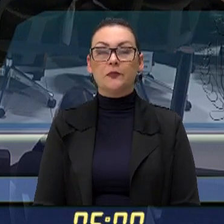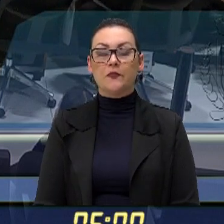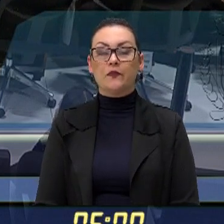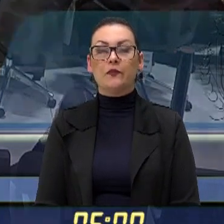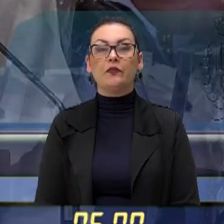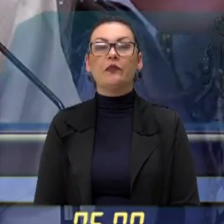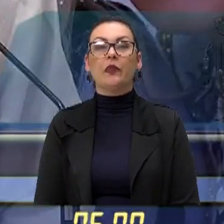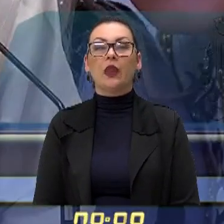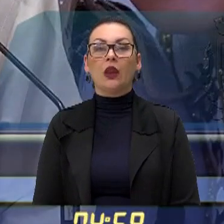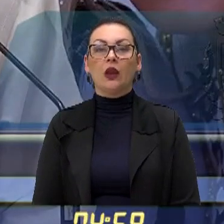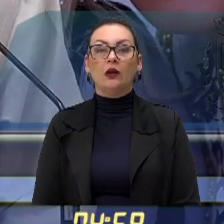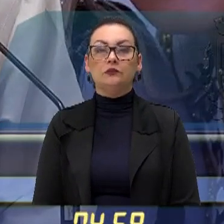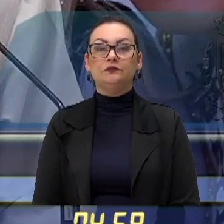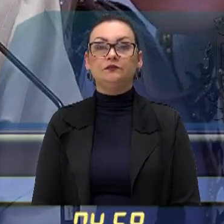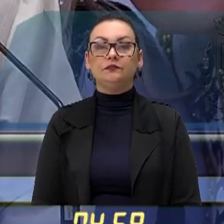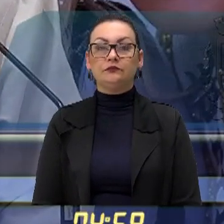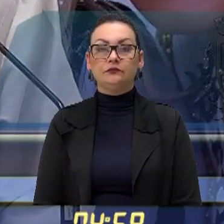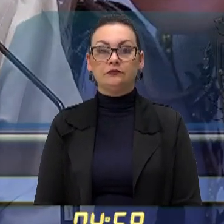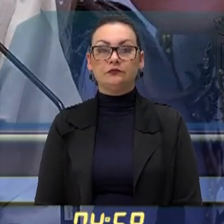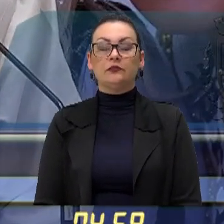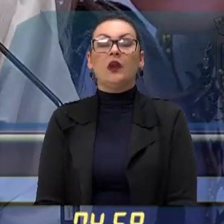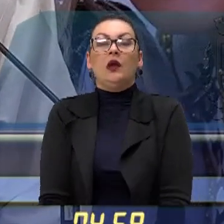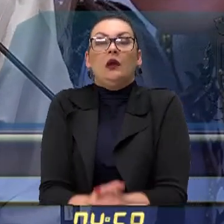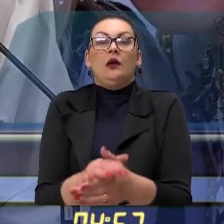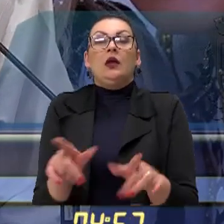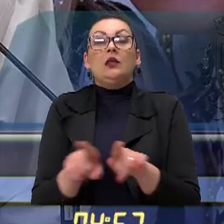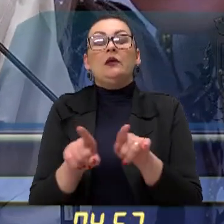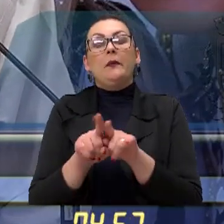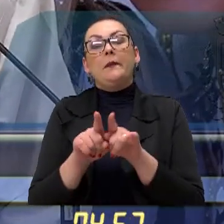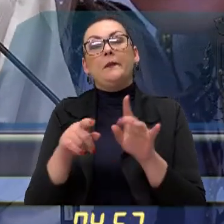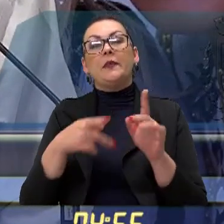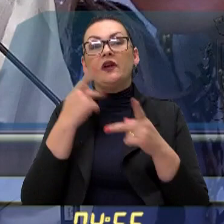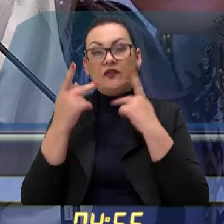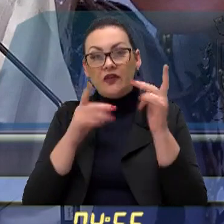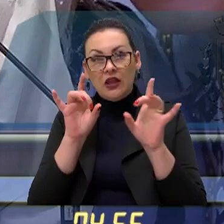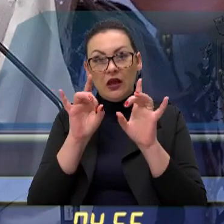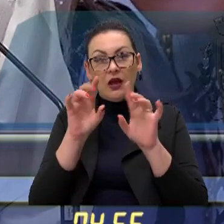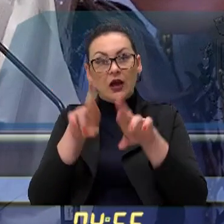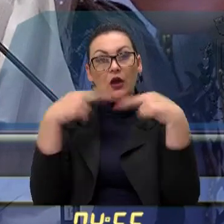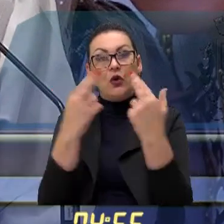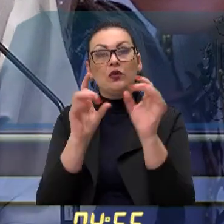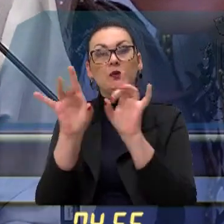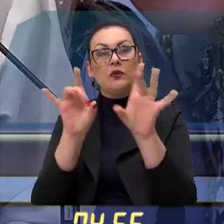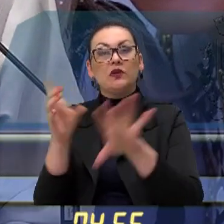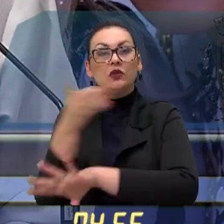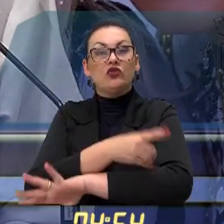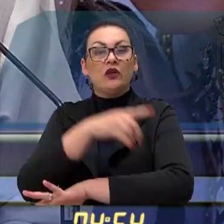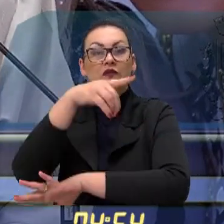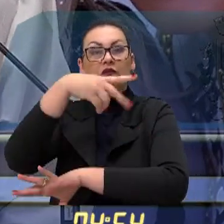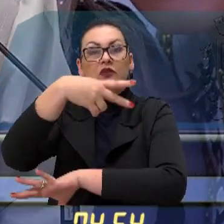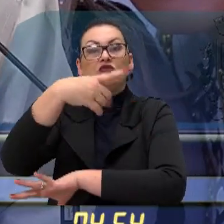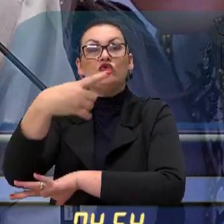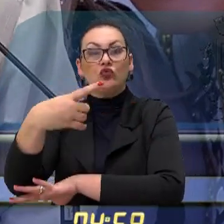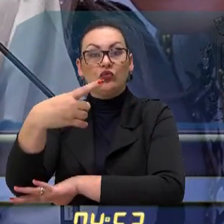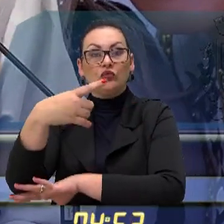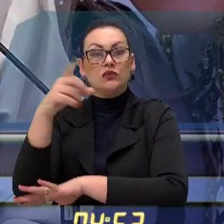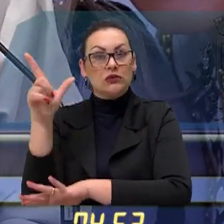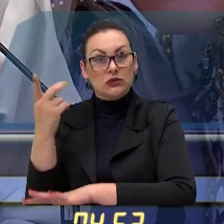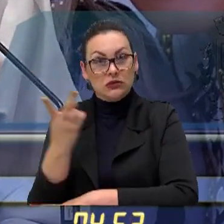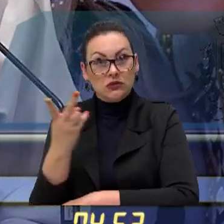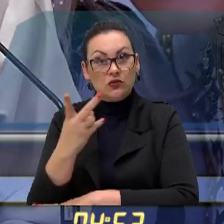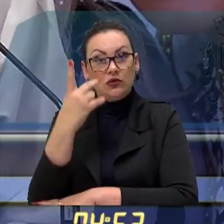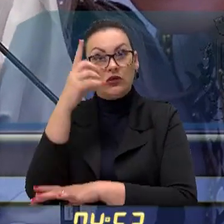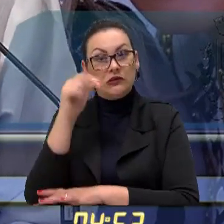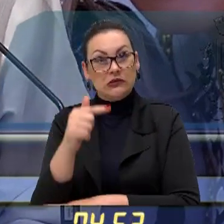Matias. E queremos adiantar aqui uma reunião especial dia 21, na próxima segunda-feira, às